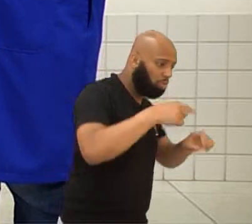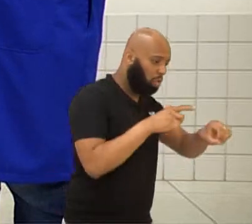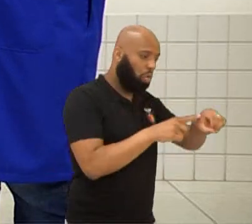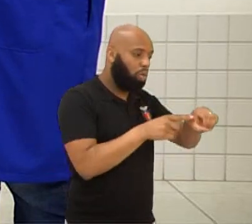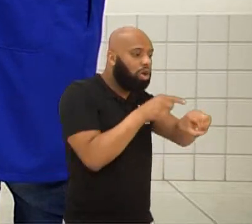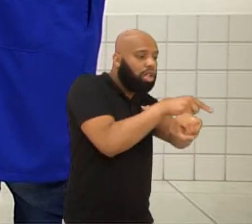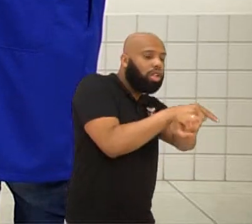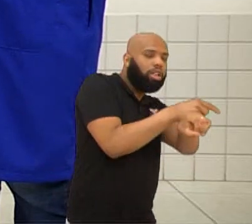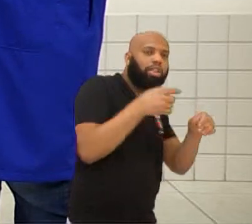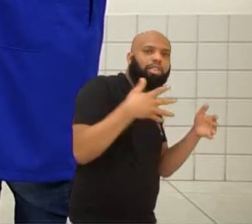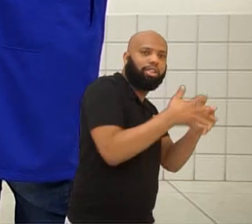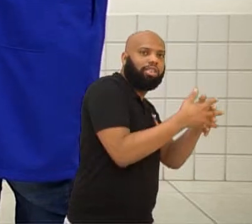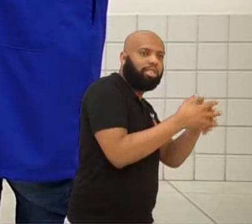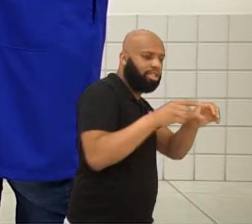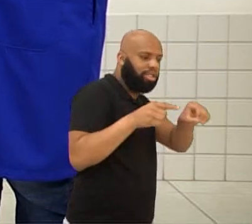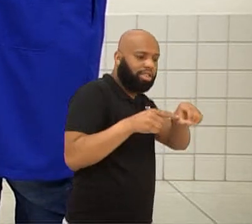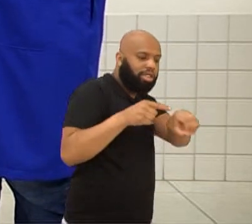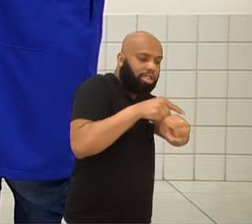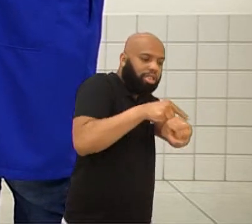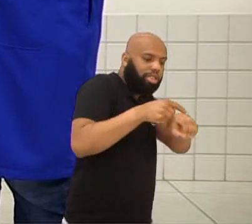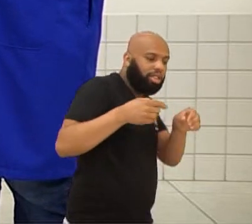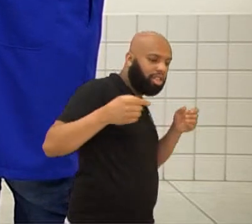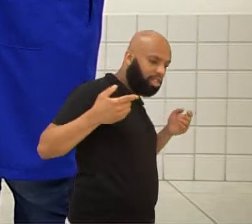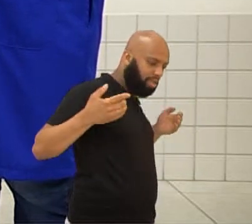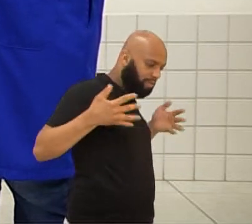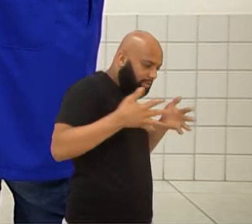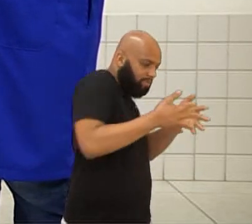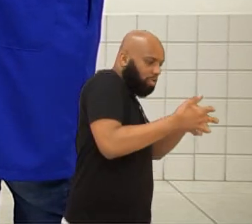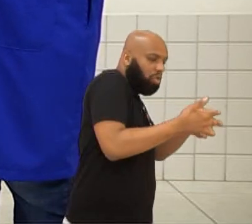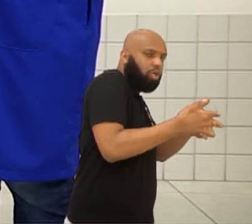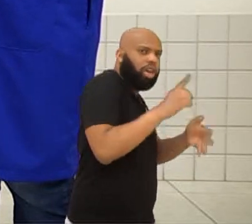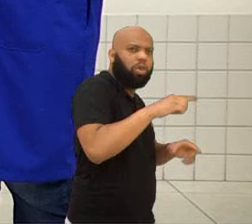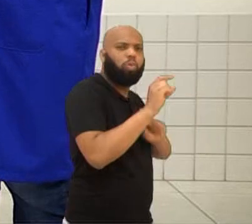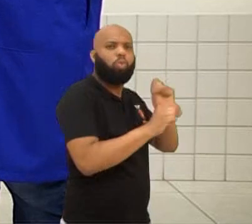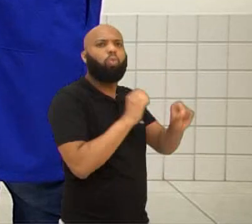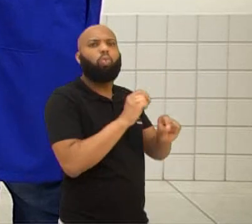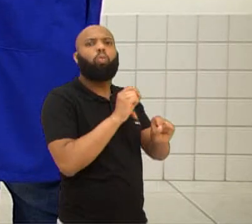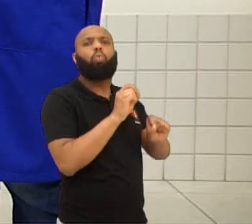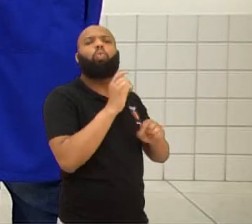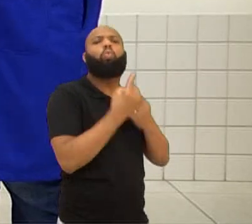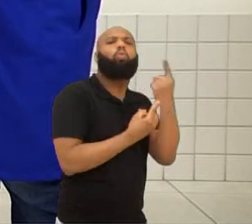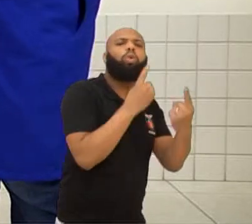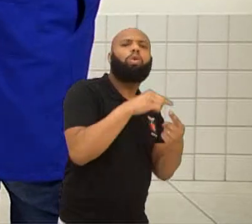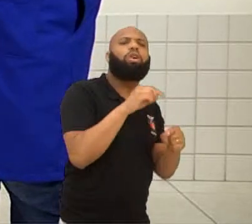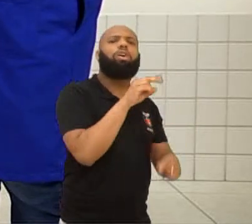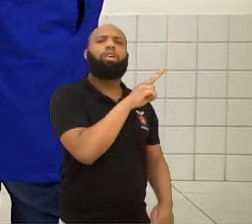olho. Poxa vida, então, o que temos ali? Será que é miopia ou será que é hipermetropia? O que o senhor acha?